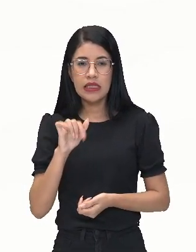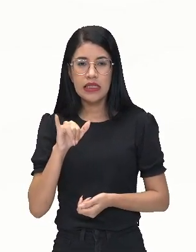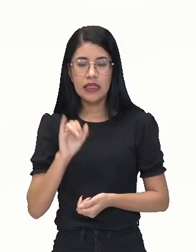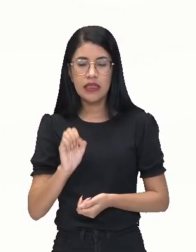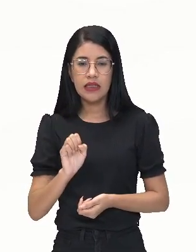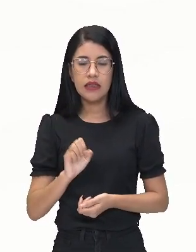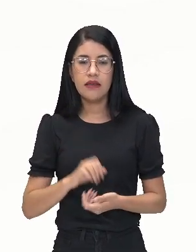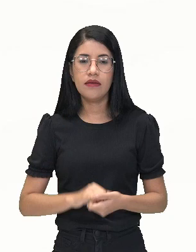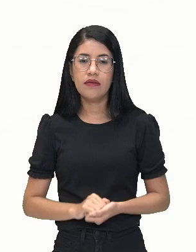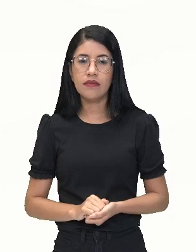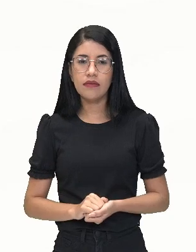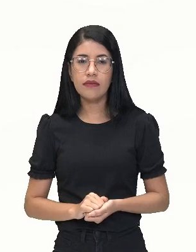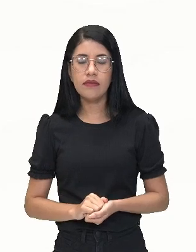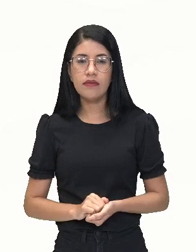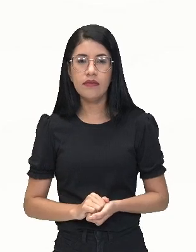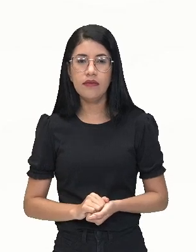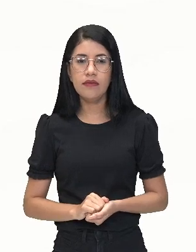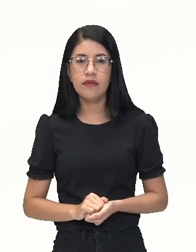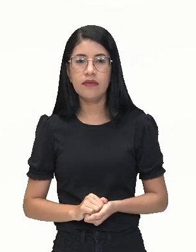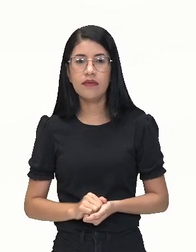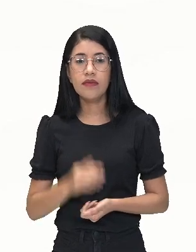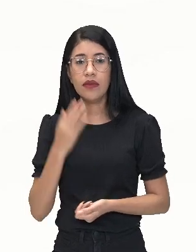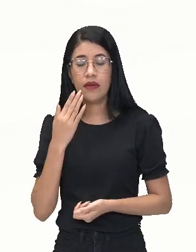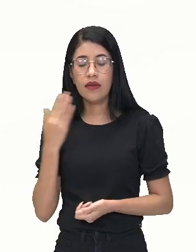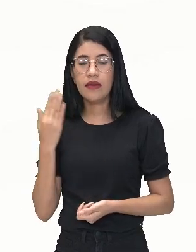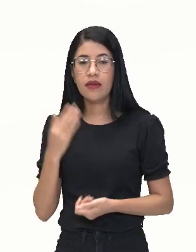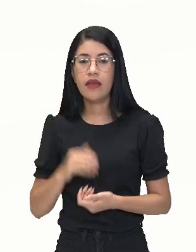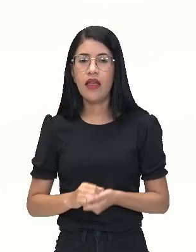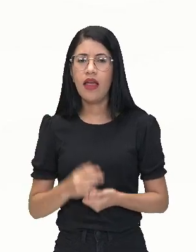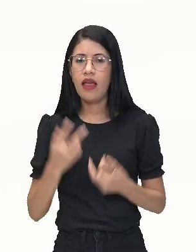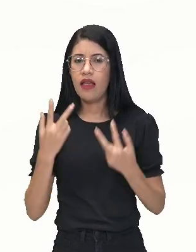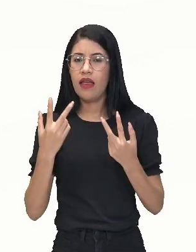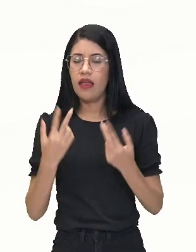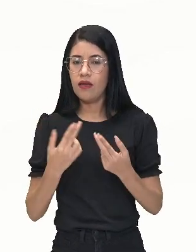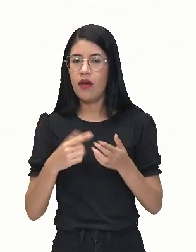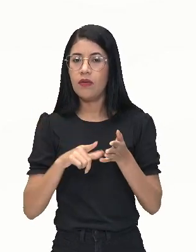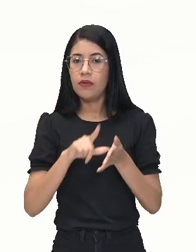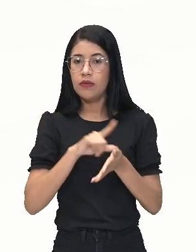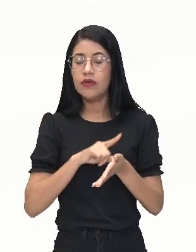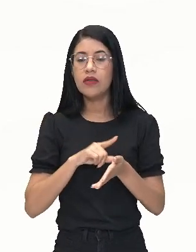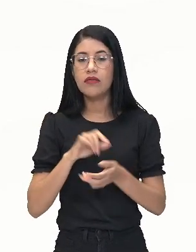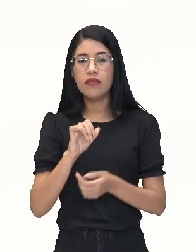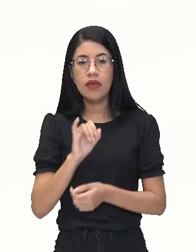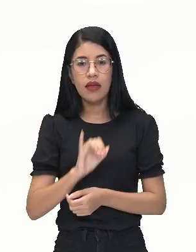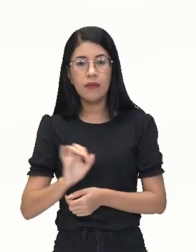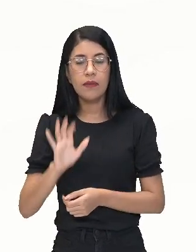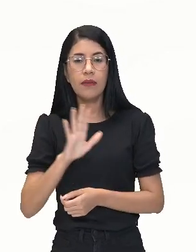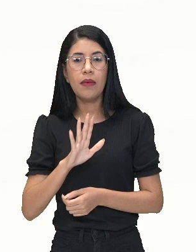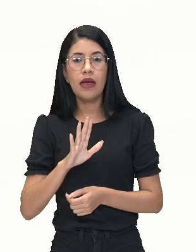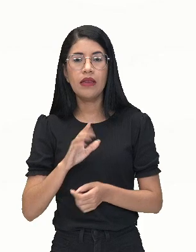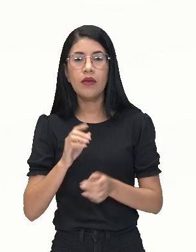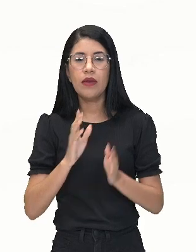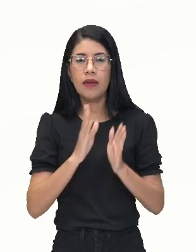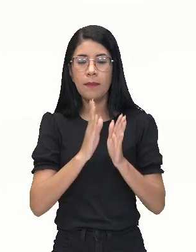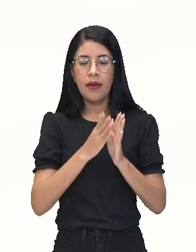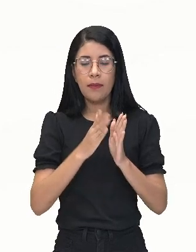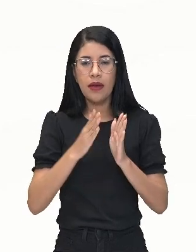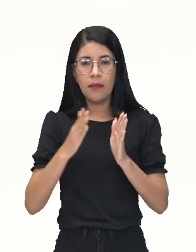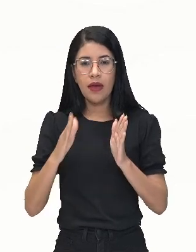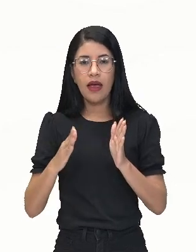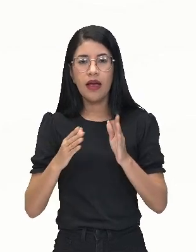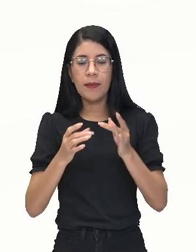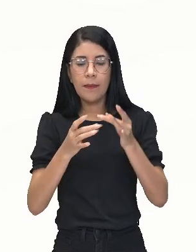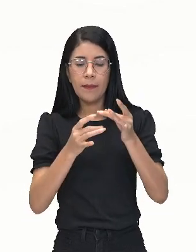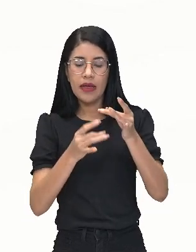nossa próxima cartela. Isso aqui é exatamente a mesma coisa. Imagine só aqui, ó, as camadas que nós temos. Elas